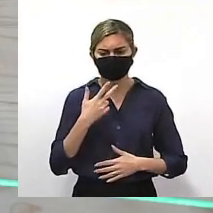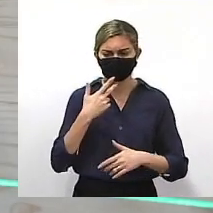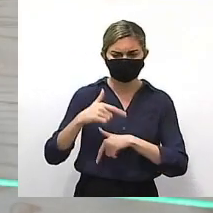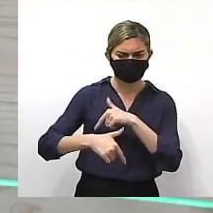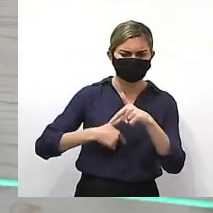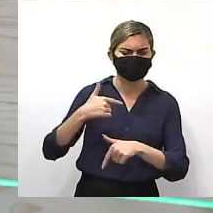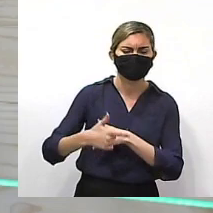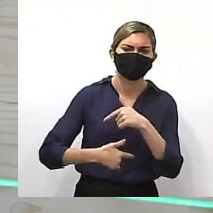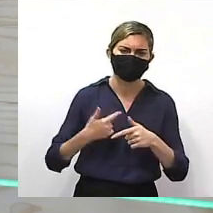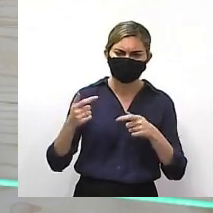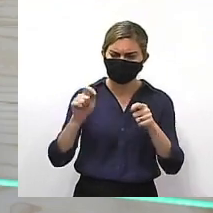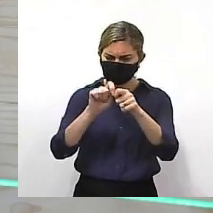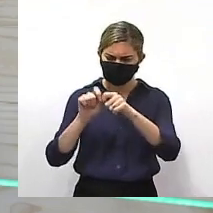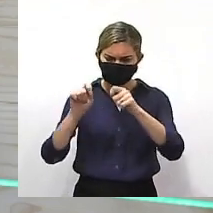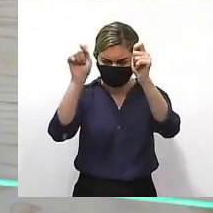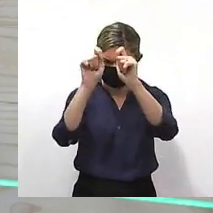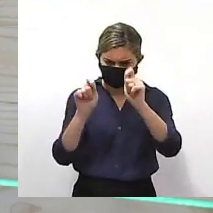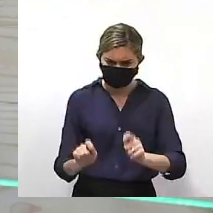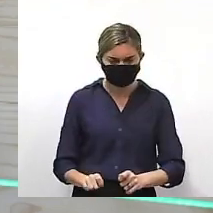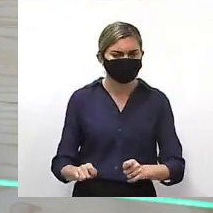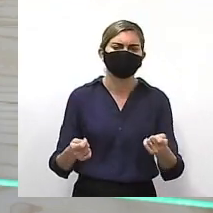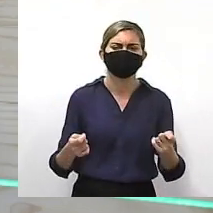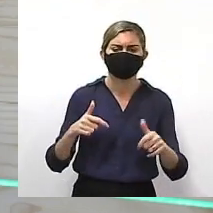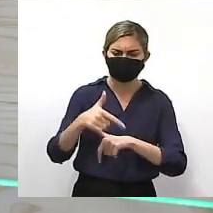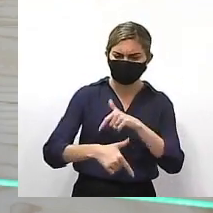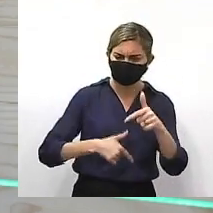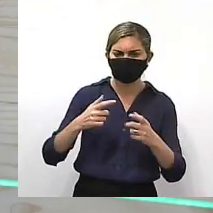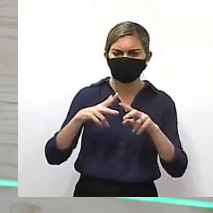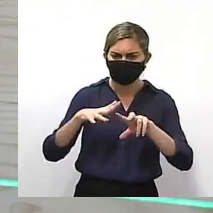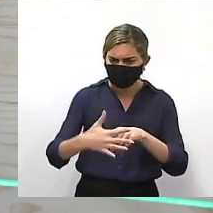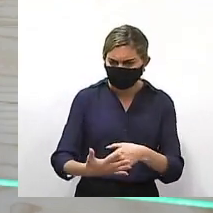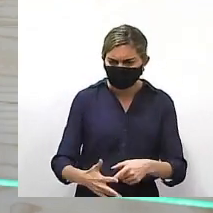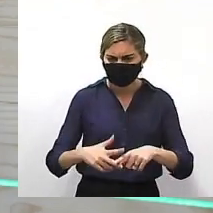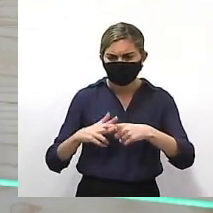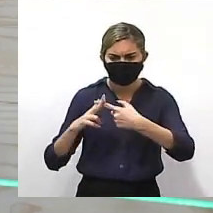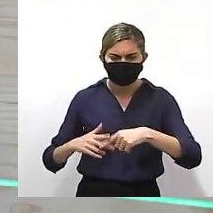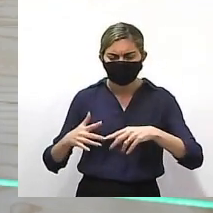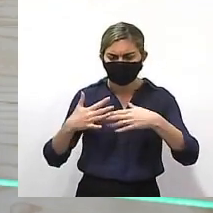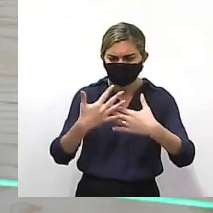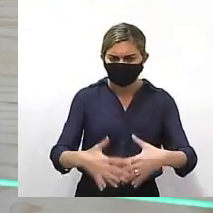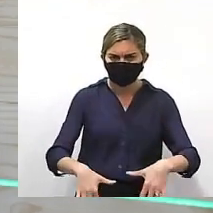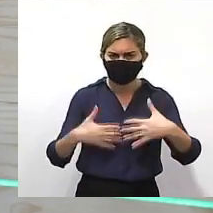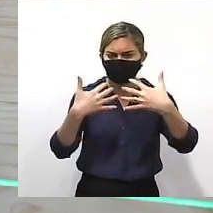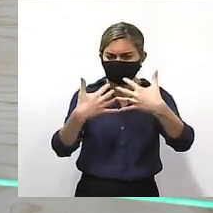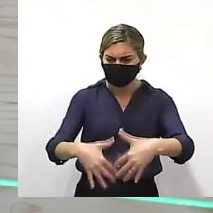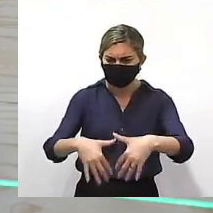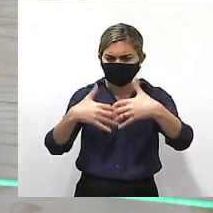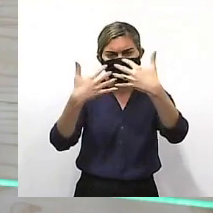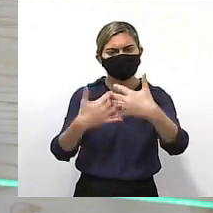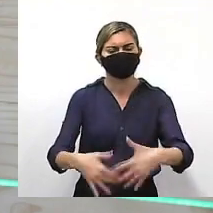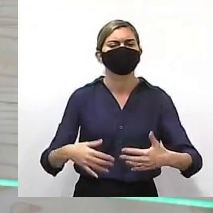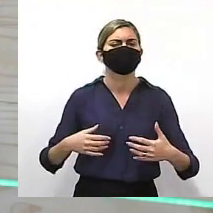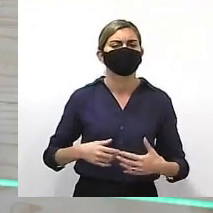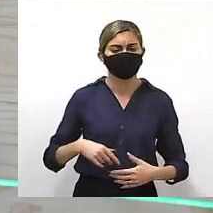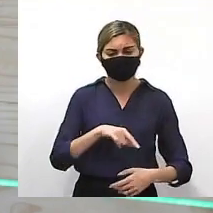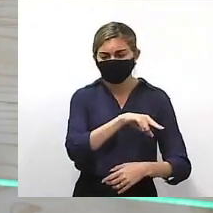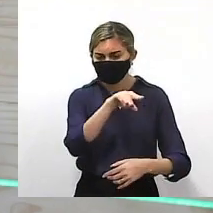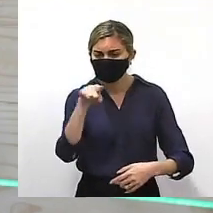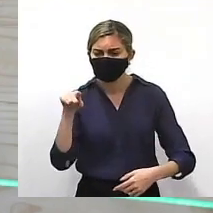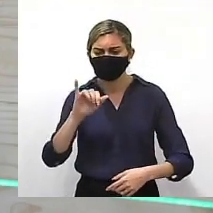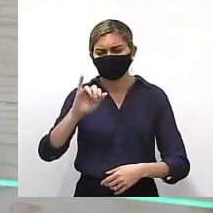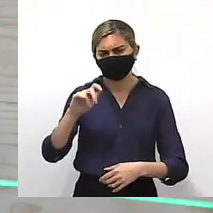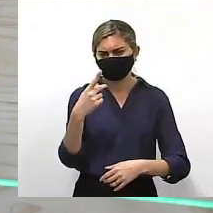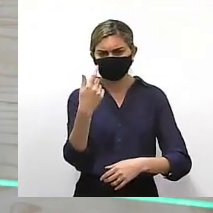sobre o trabalho artesanal, a gente fala sobre o trabalho mecânico, sobre a utilização das máquinas. E lá na Ilha